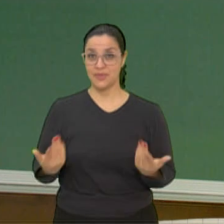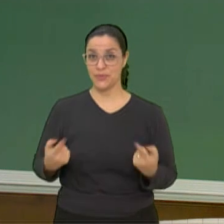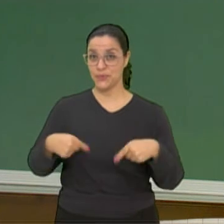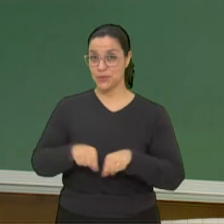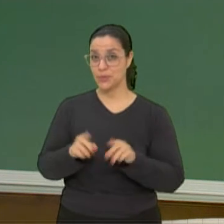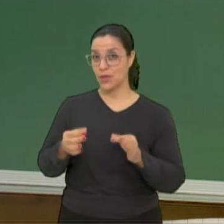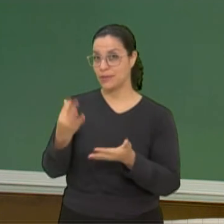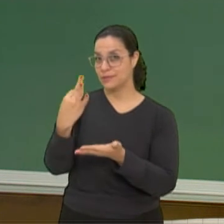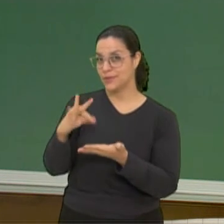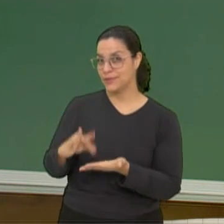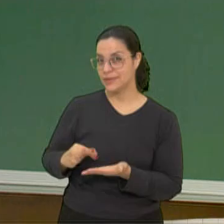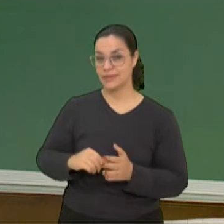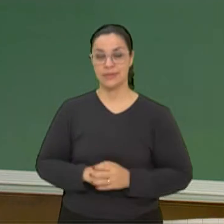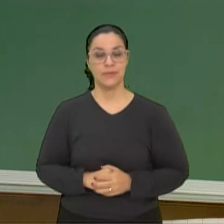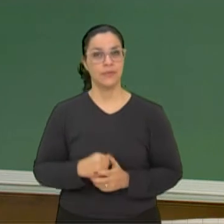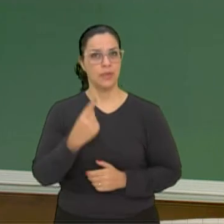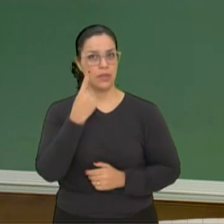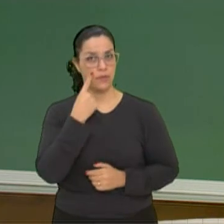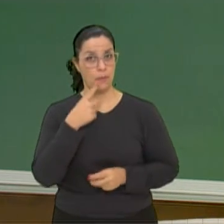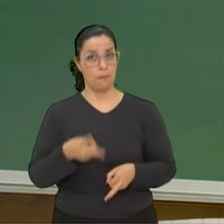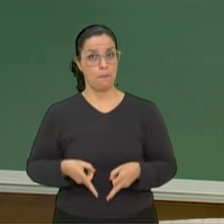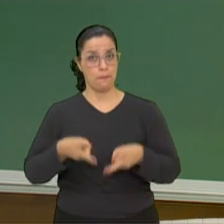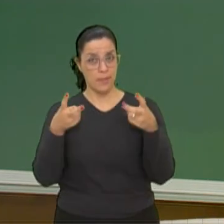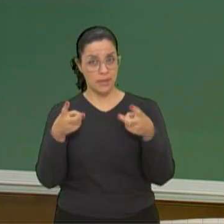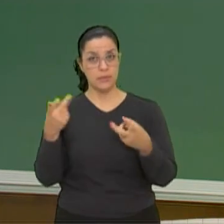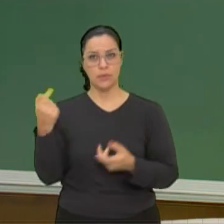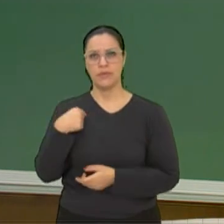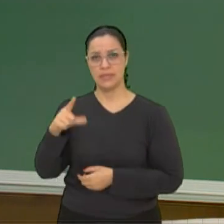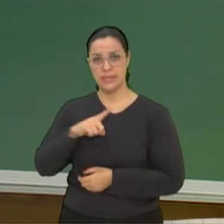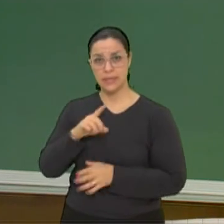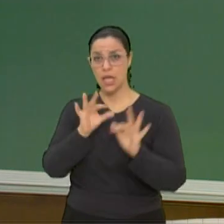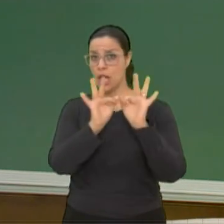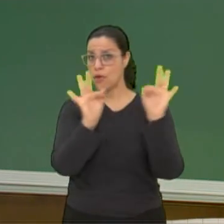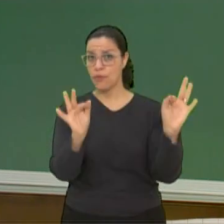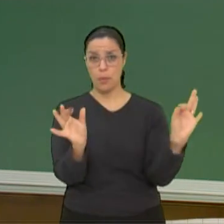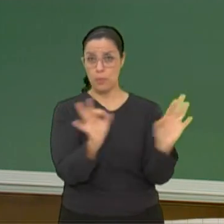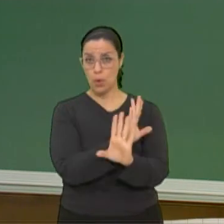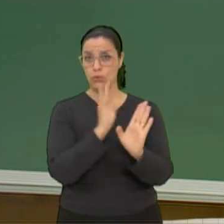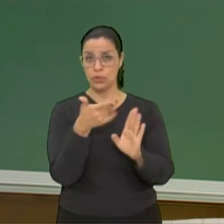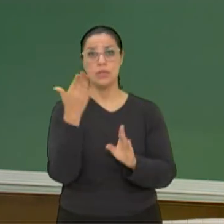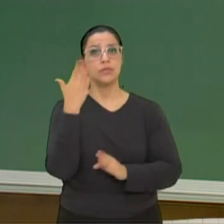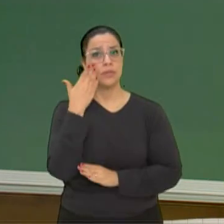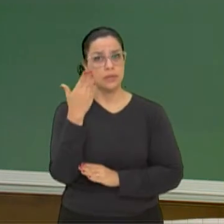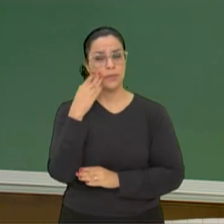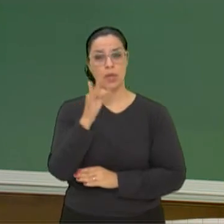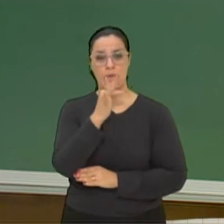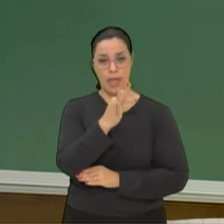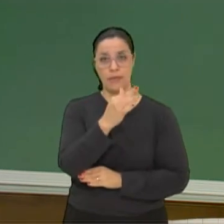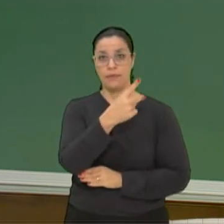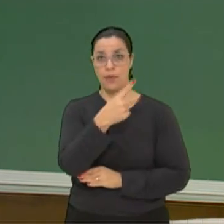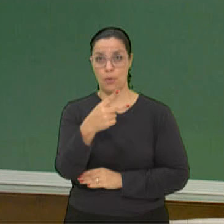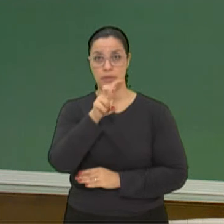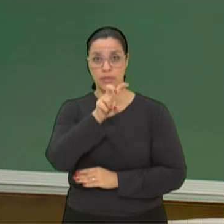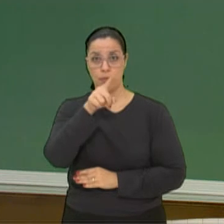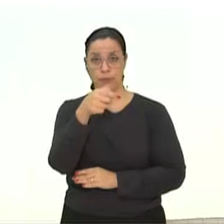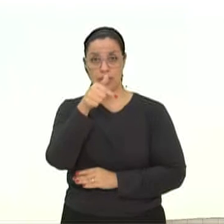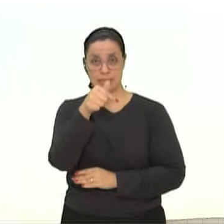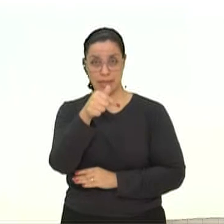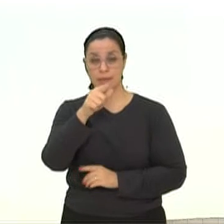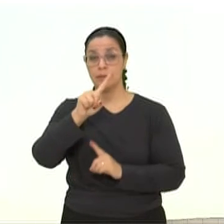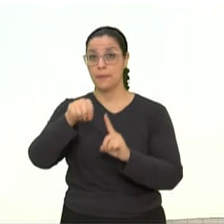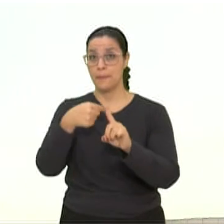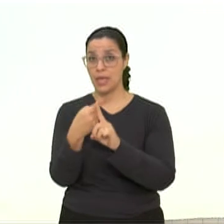Voltando com a correção, né? Perceba que você tem a fórmula está dizendo para você o seguinte: f de x é igual a 5,7x